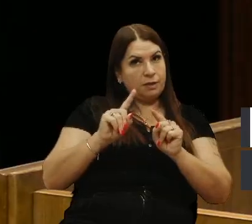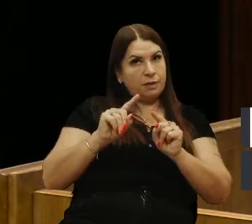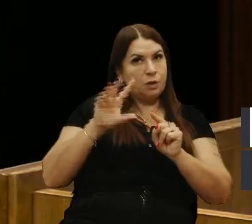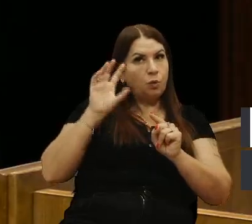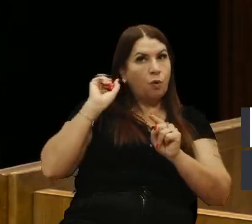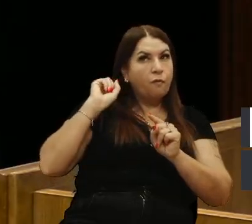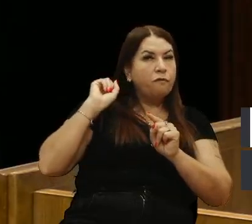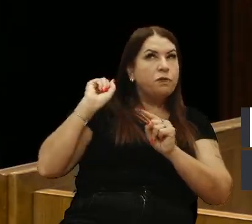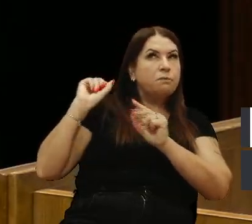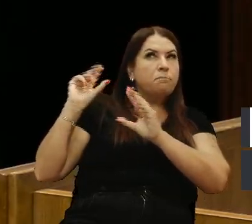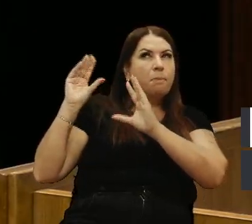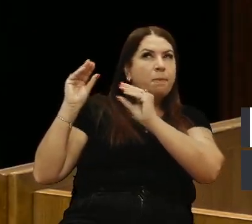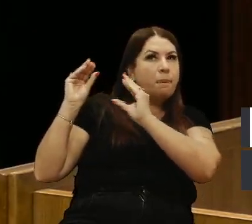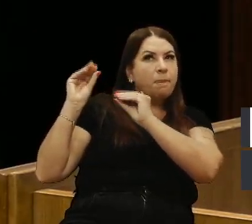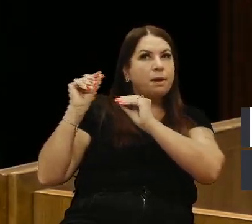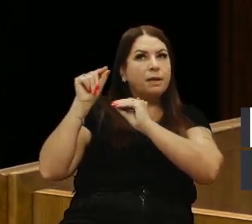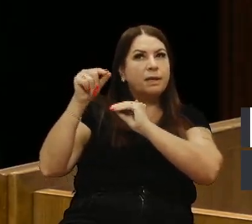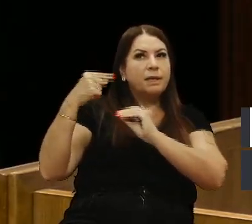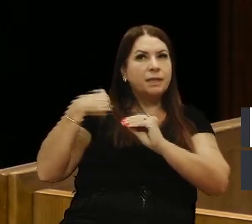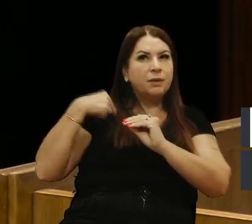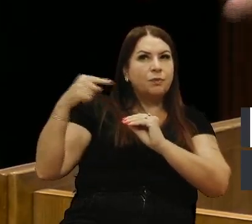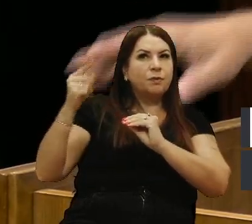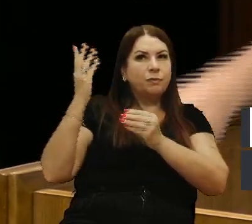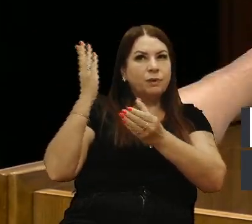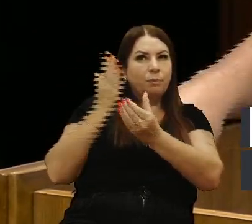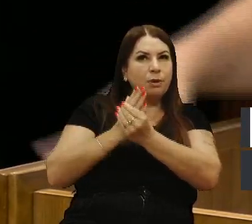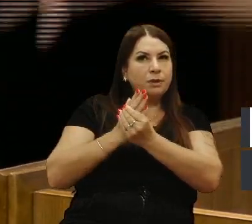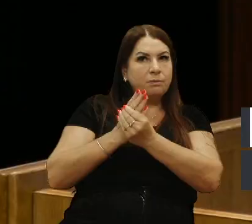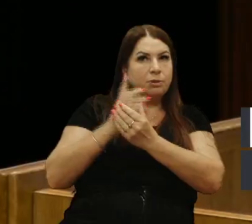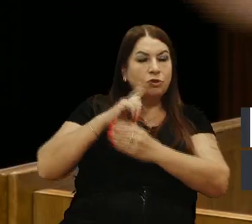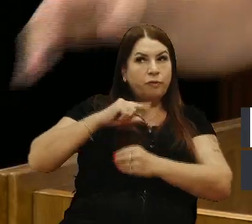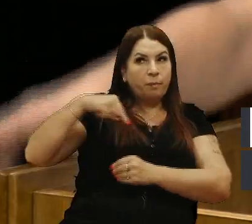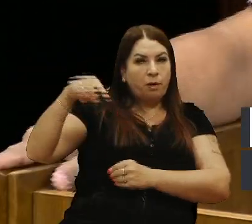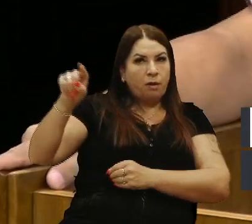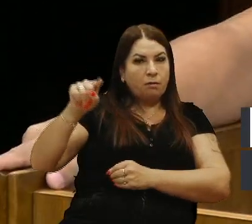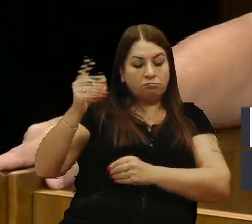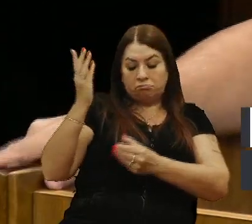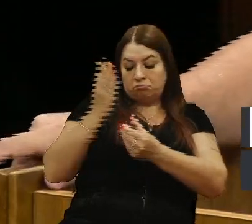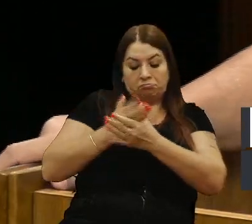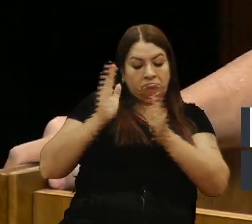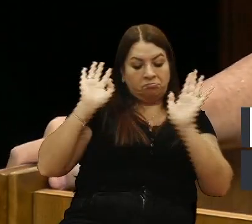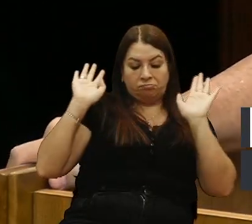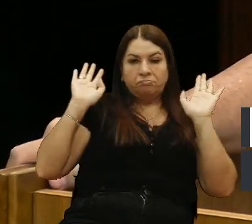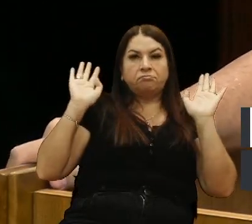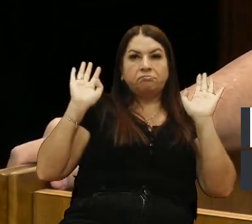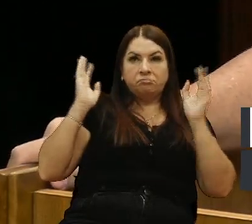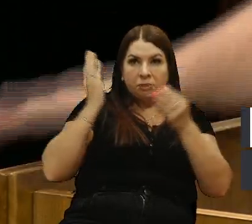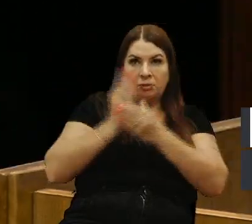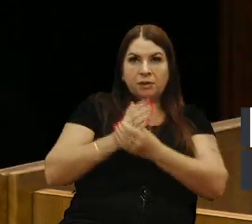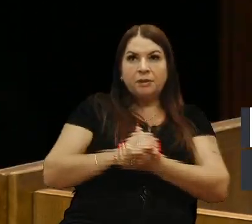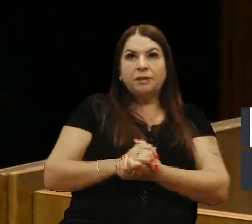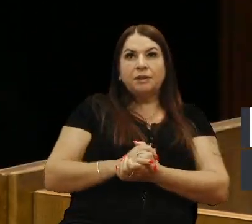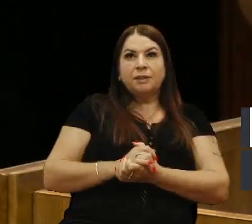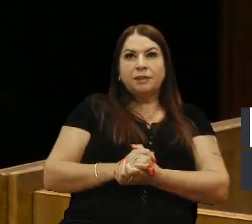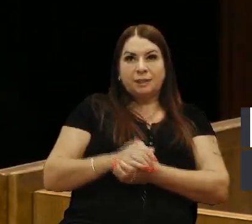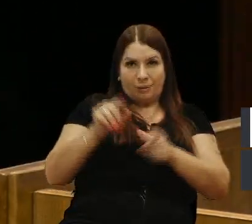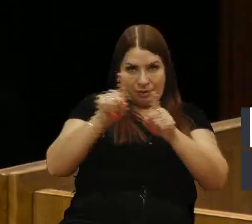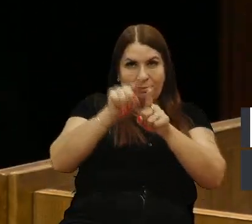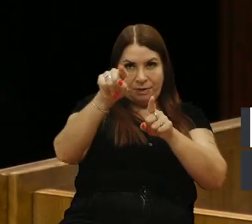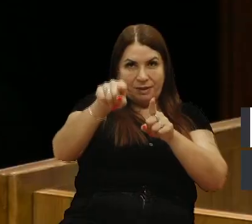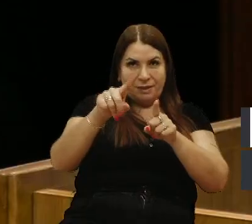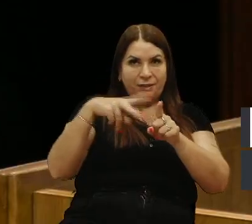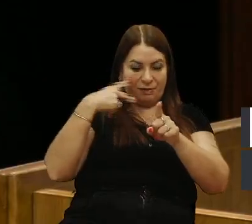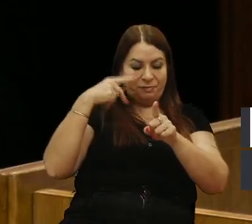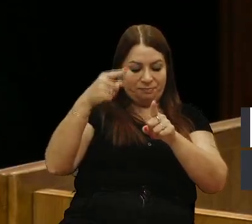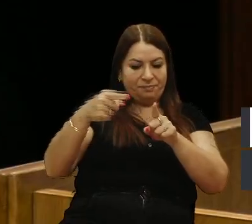aí, um passarinho me contou que eu e a senhora vamos ser processados, porque tivemos lá. Processem. Ah, o senhor também, vereador,